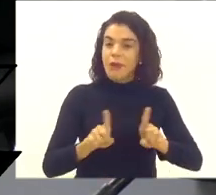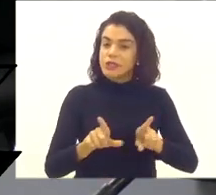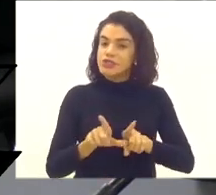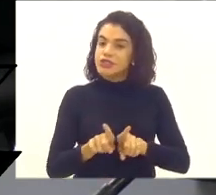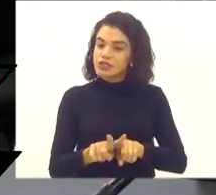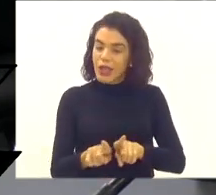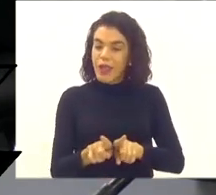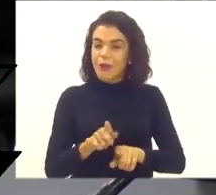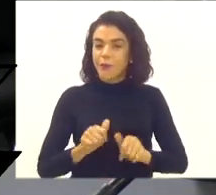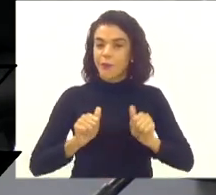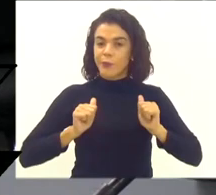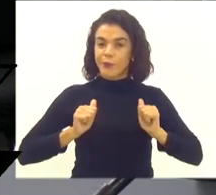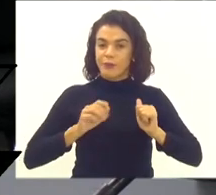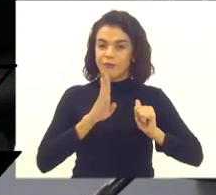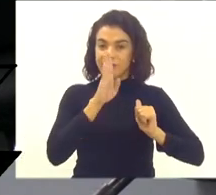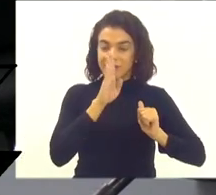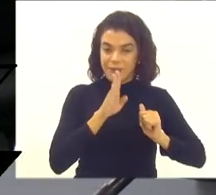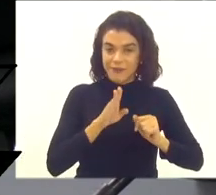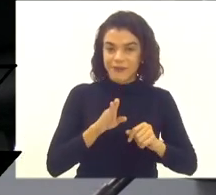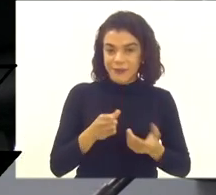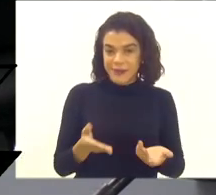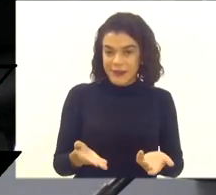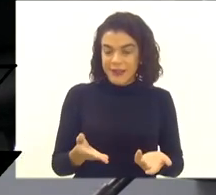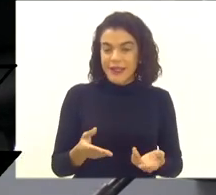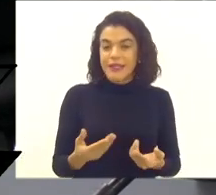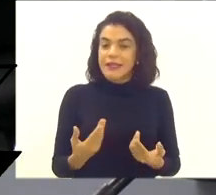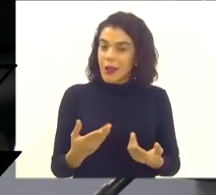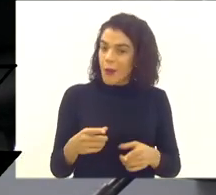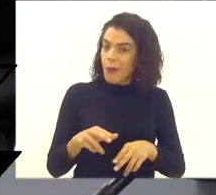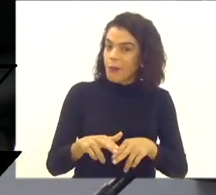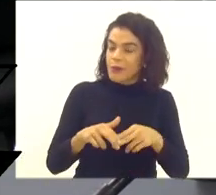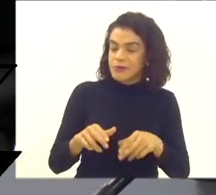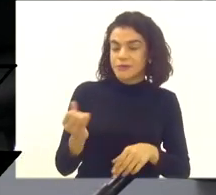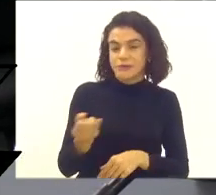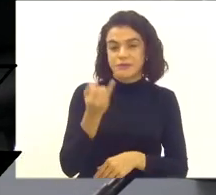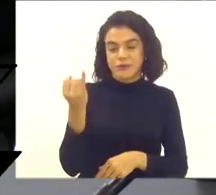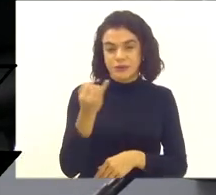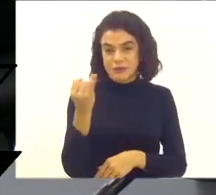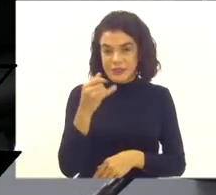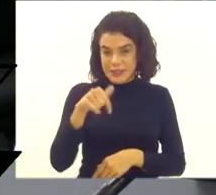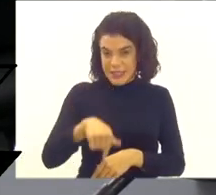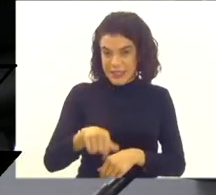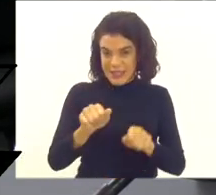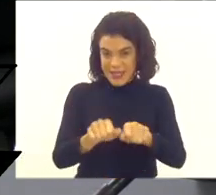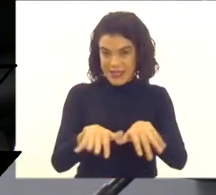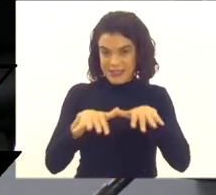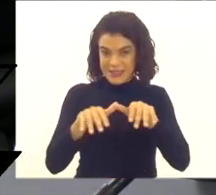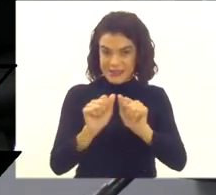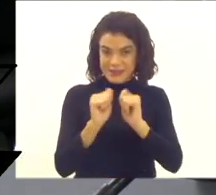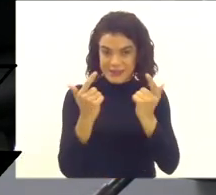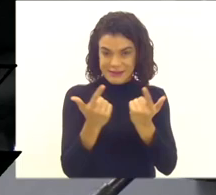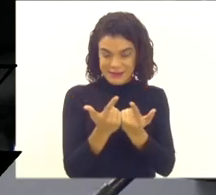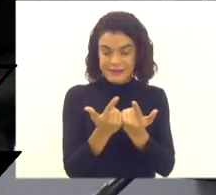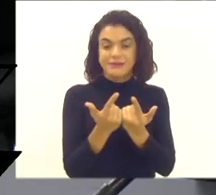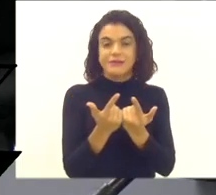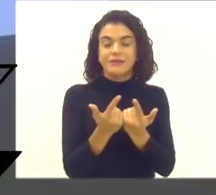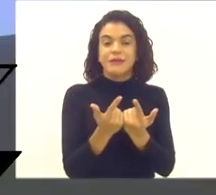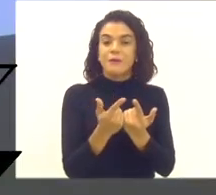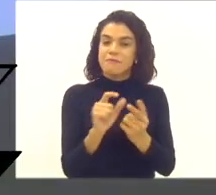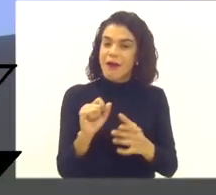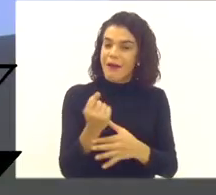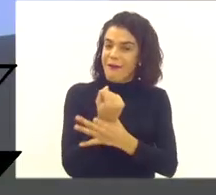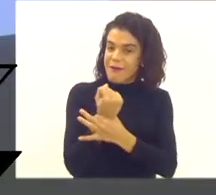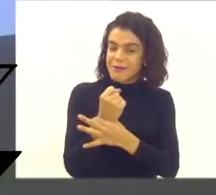essa relação E aí eu acho que uma das questões importantes é que a casa por exemplo para proteger né para